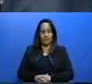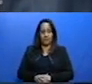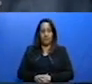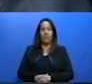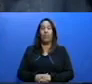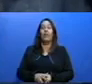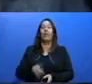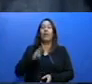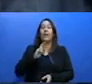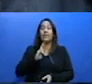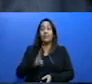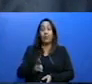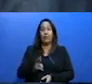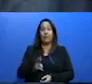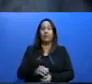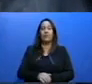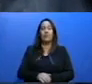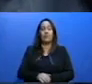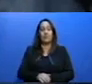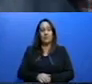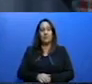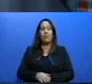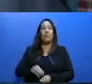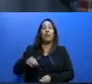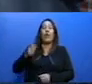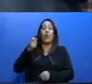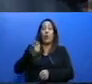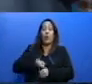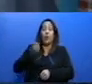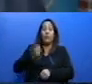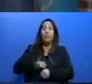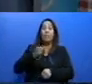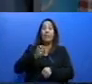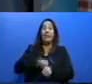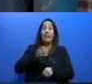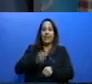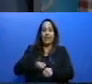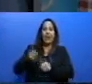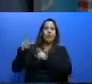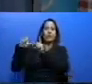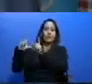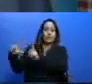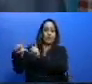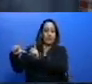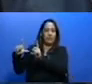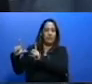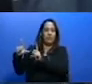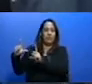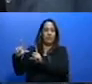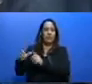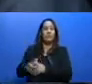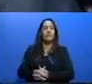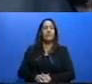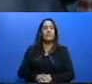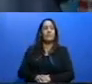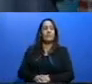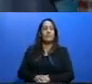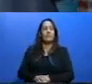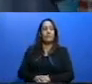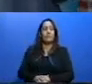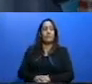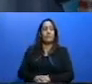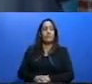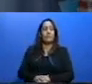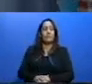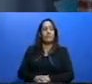Quem respondeu? O metal. Muito bem, aqui a gente viu que o isopor, ele é isolante. No caso aqui,